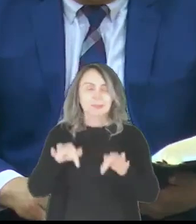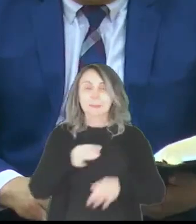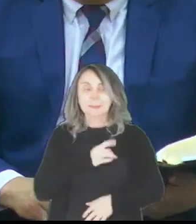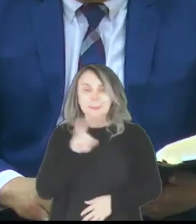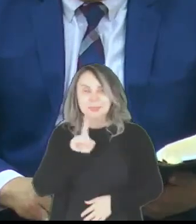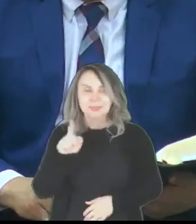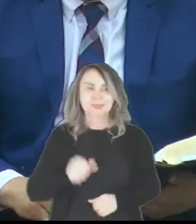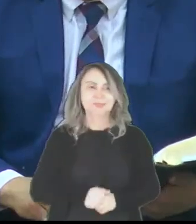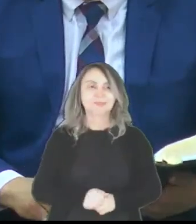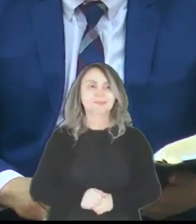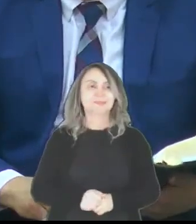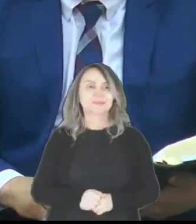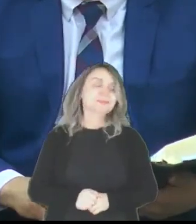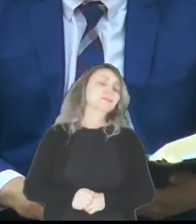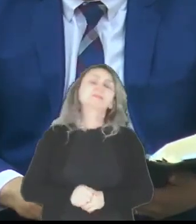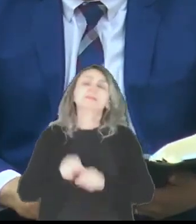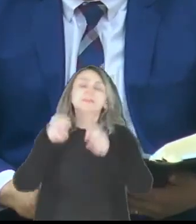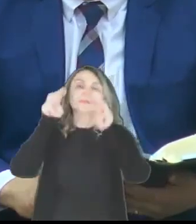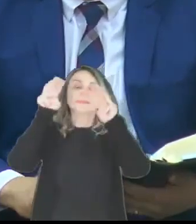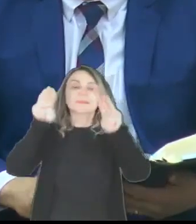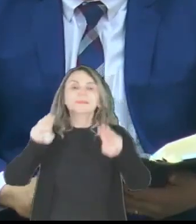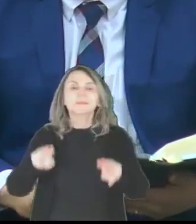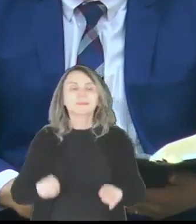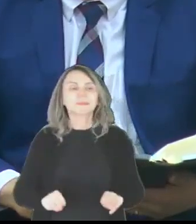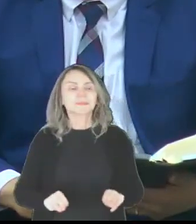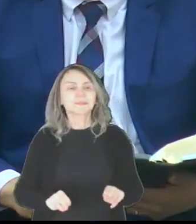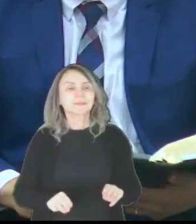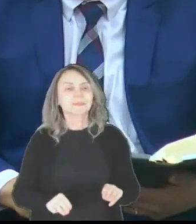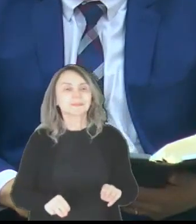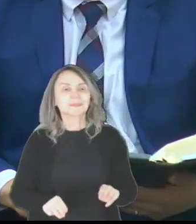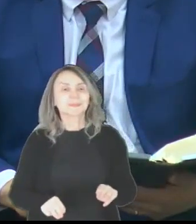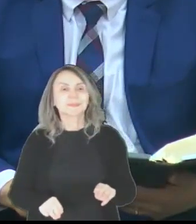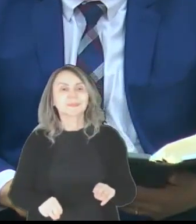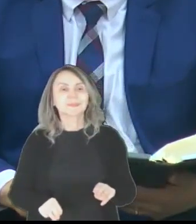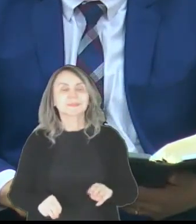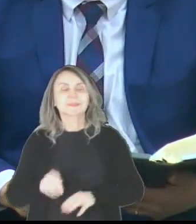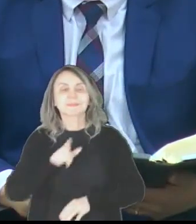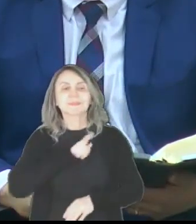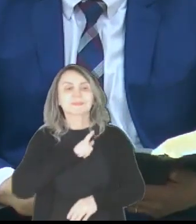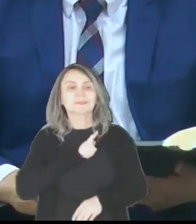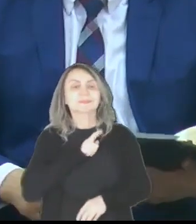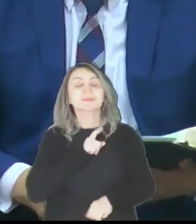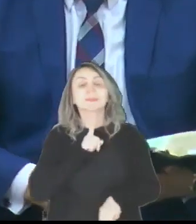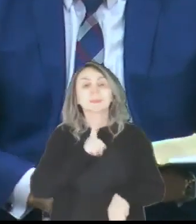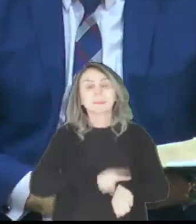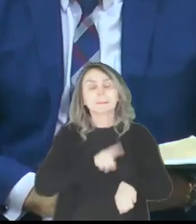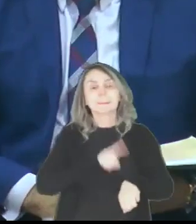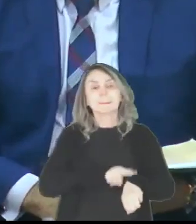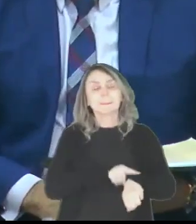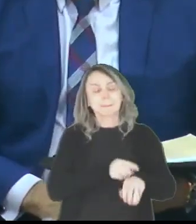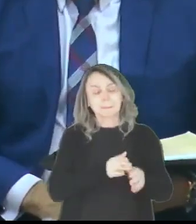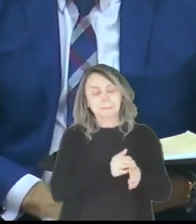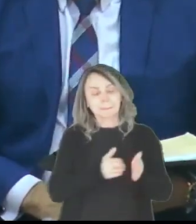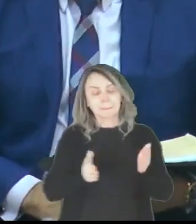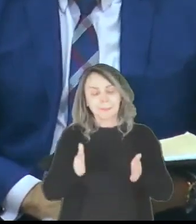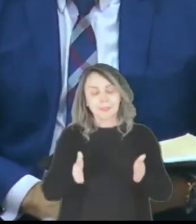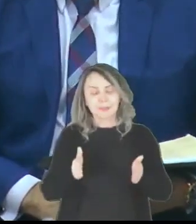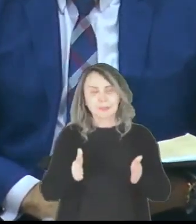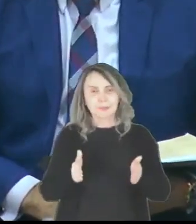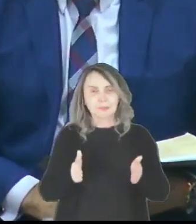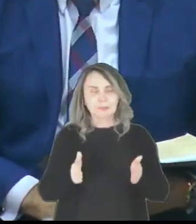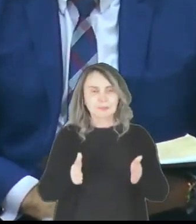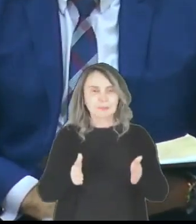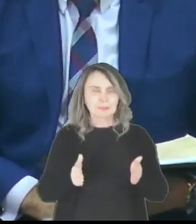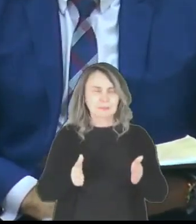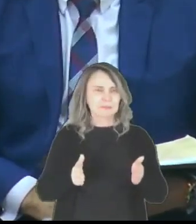Louvado seja o nome do Senhor. O maná, irmãos, ele tinha prazo. Glória a Deus, ele não ficava à disposição